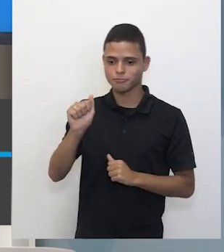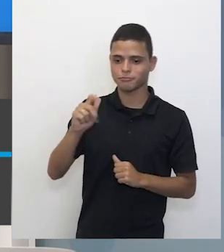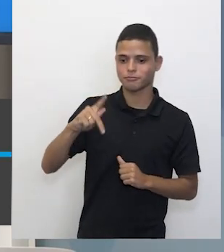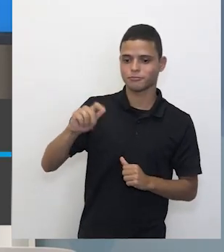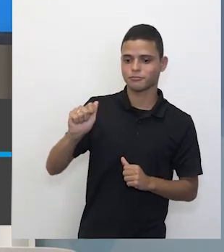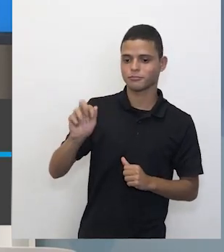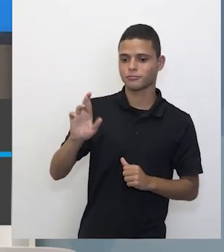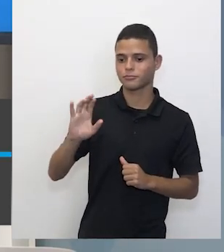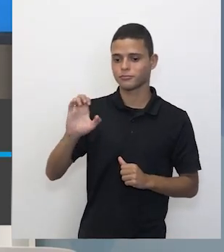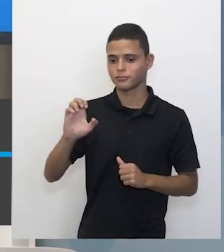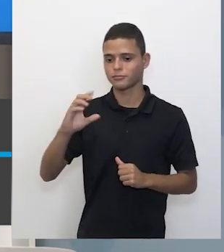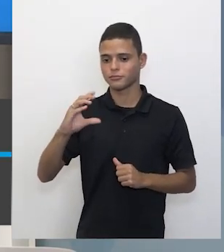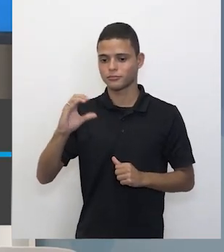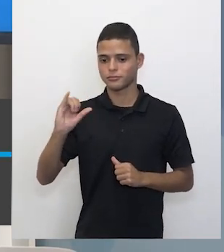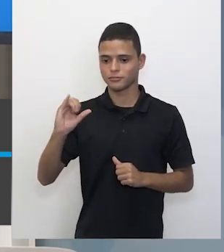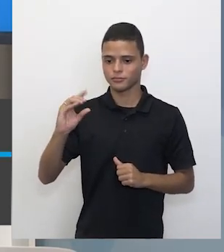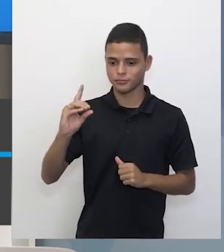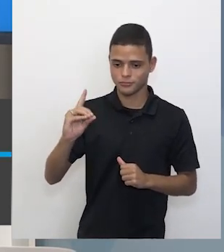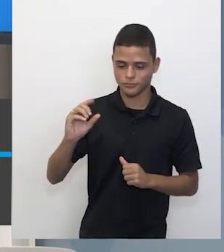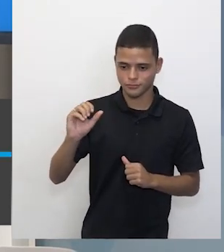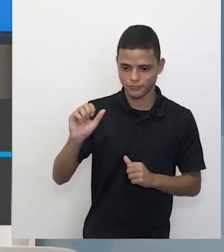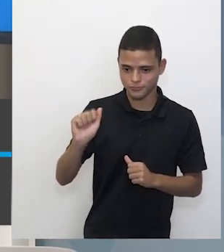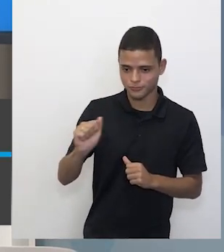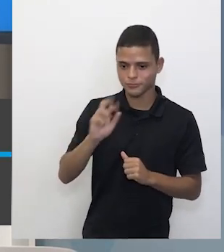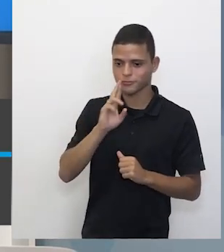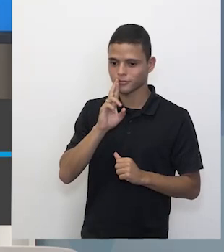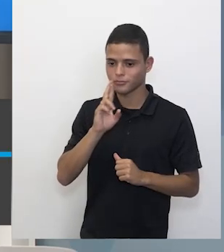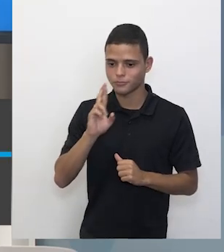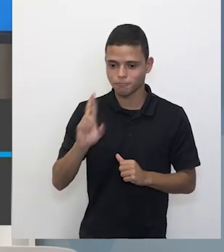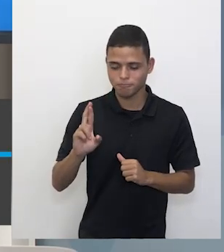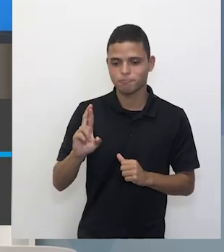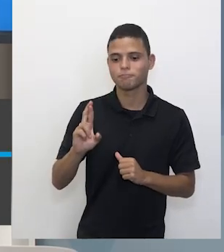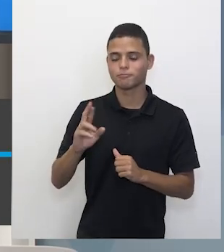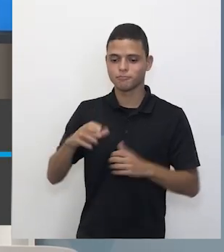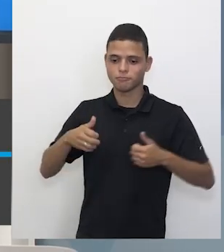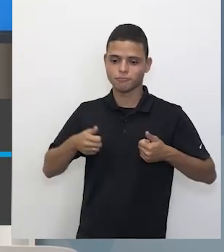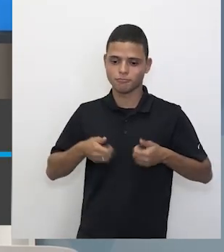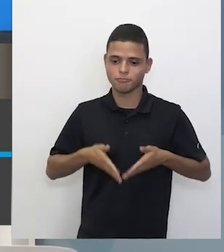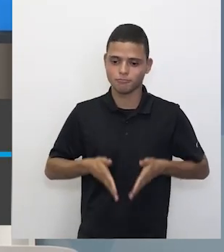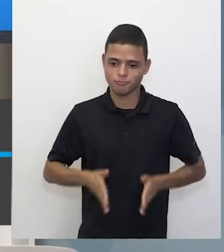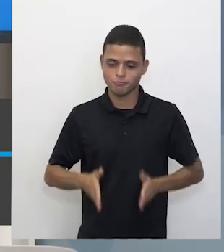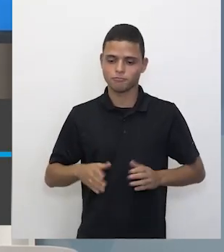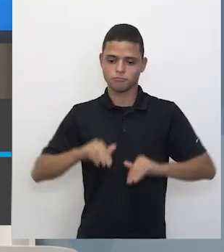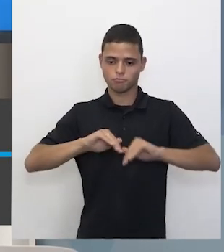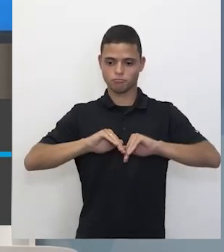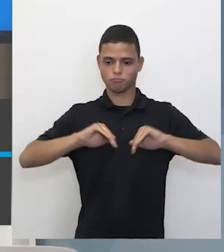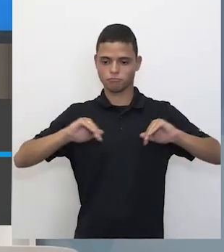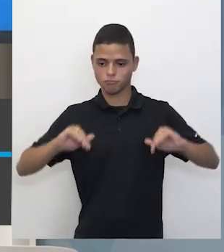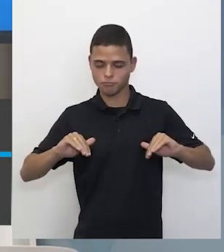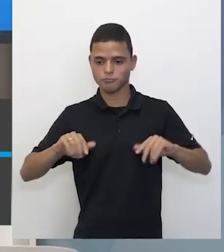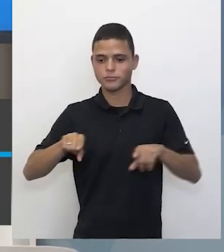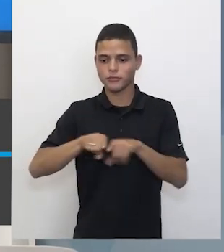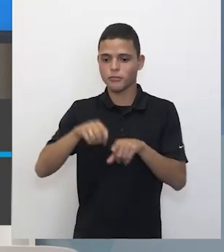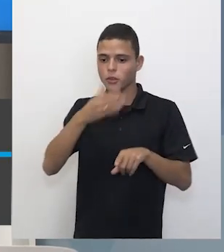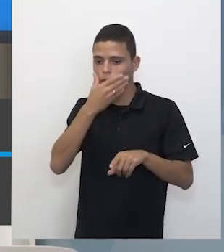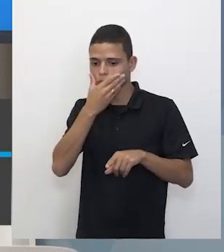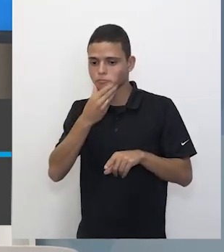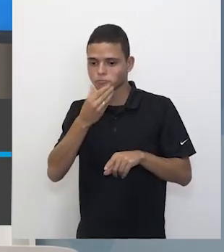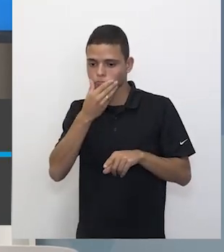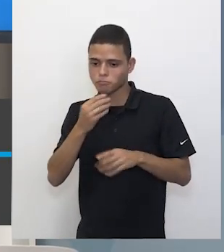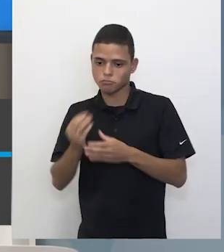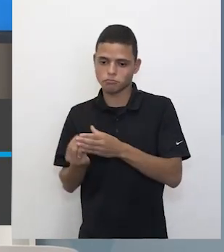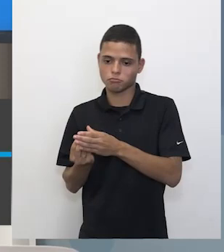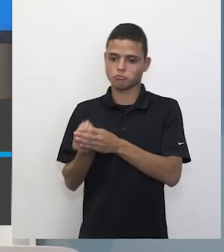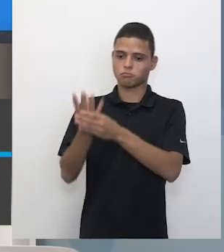separar a administração. Professor Carlos Alberto, segundo Hobbes, através da guerra de todos contra todos. Como é que